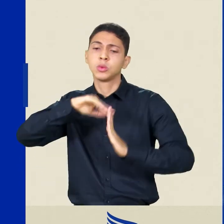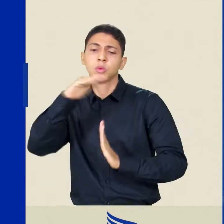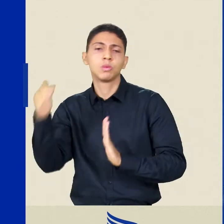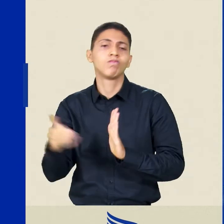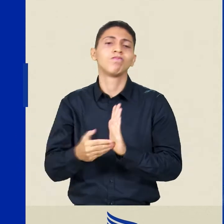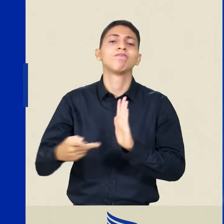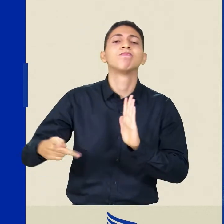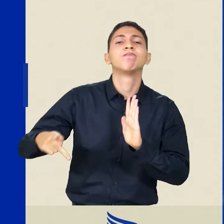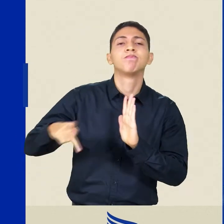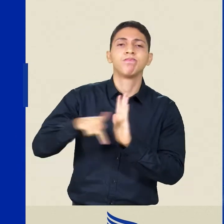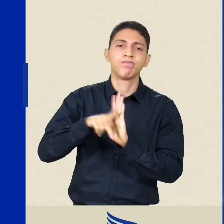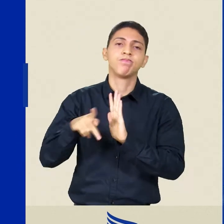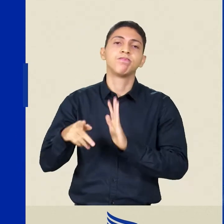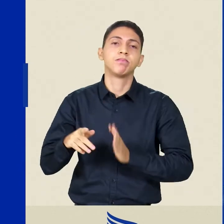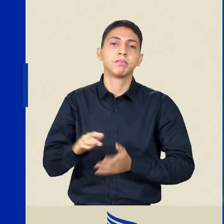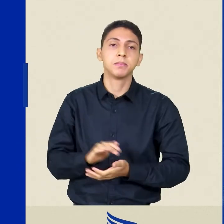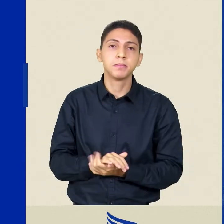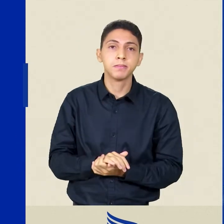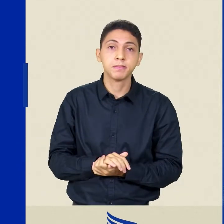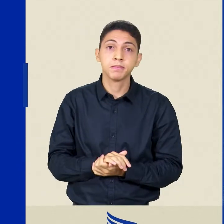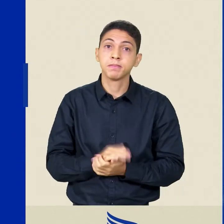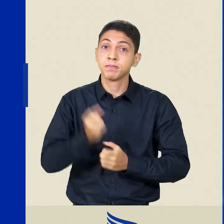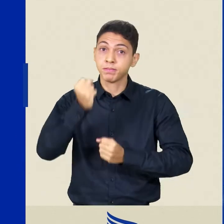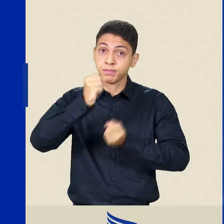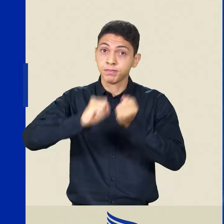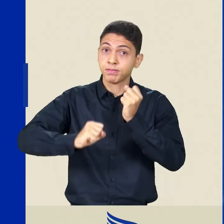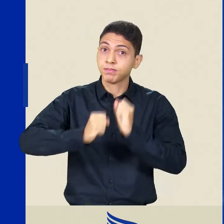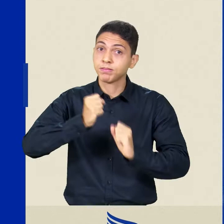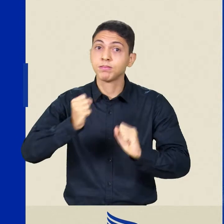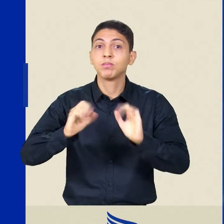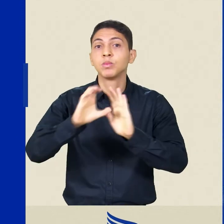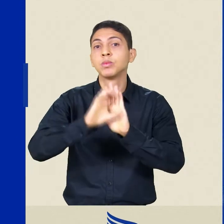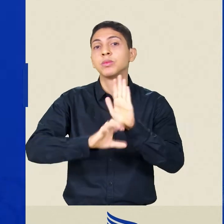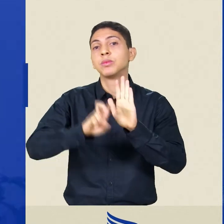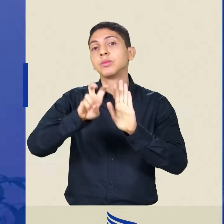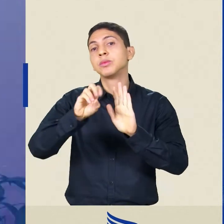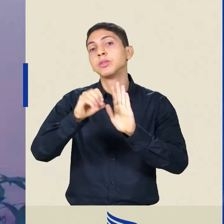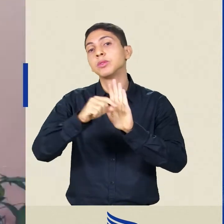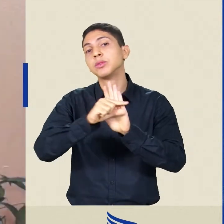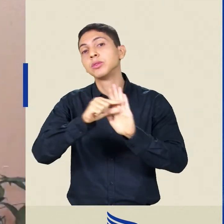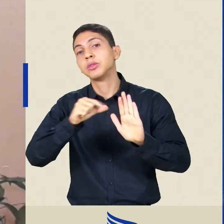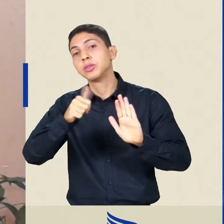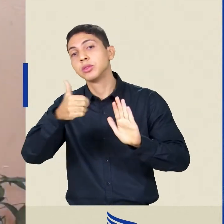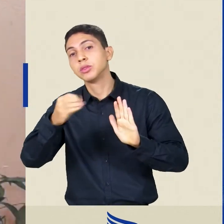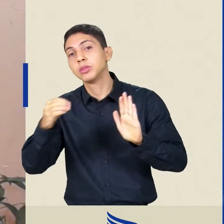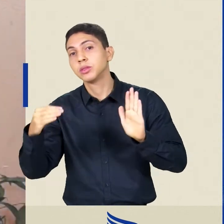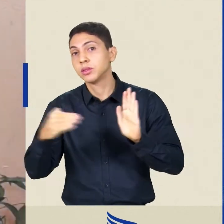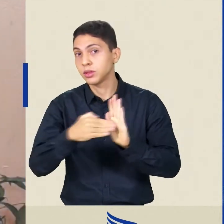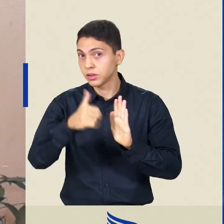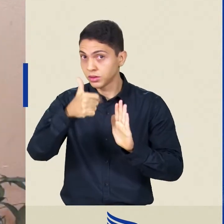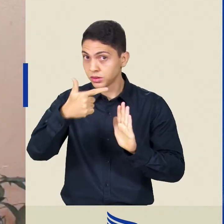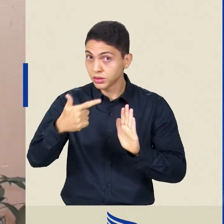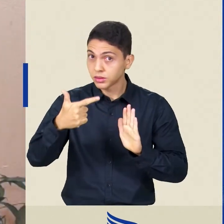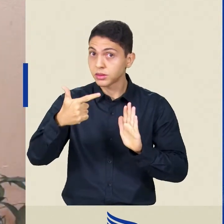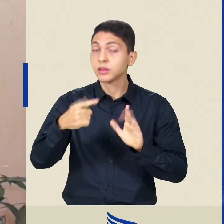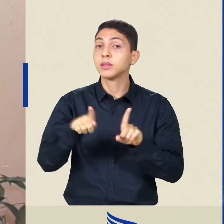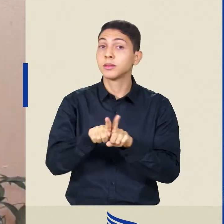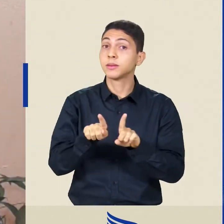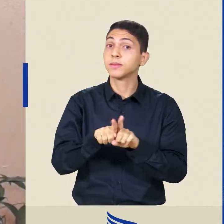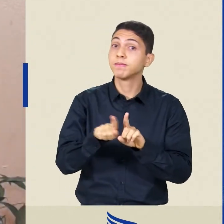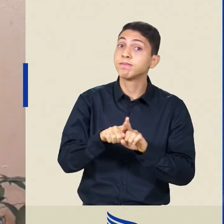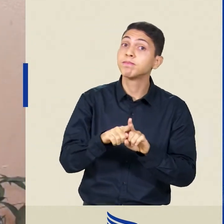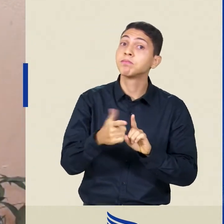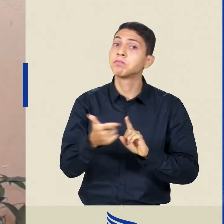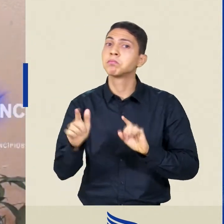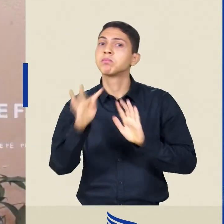quanto nele se contém. Salmo 50, 10 a 12. Outro texto da Bíblia confirma